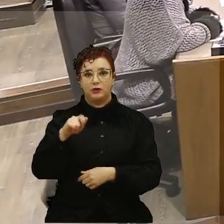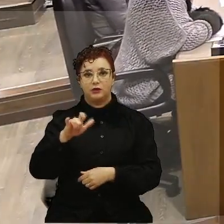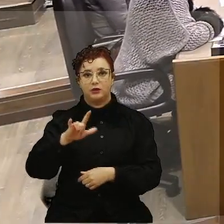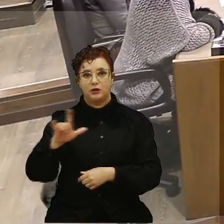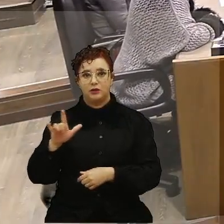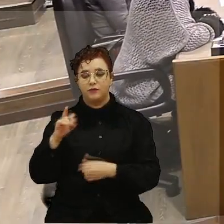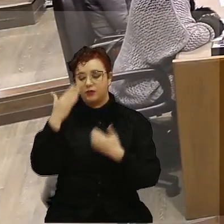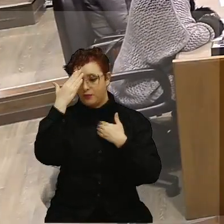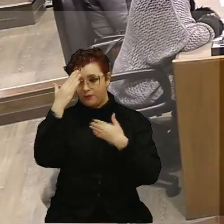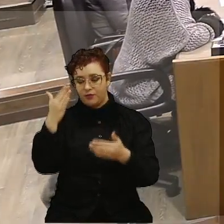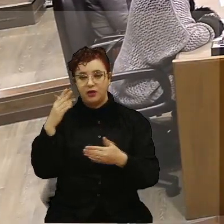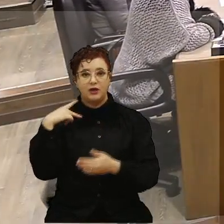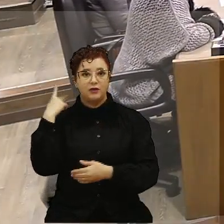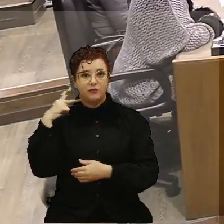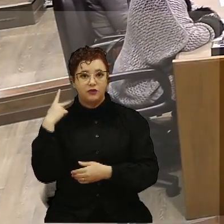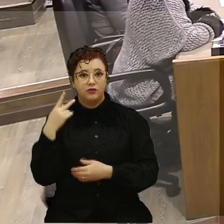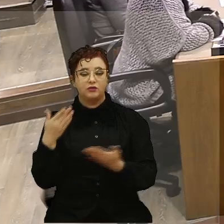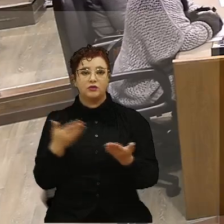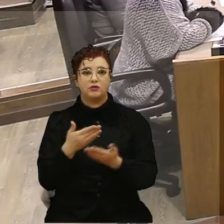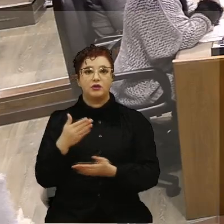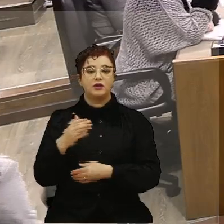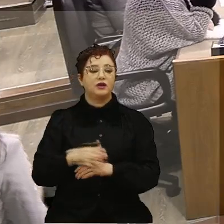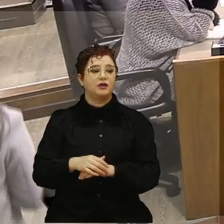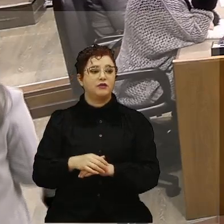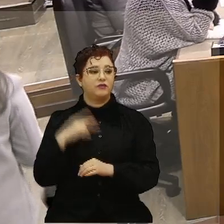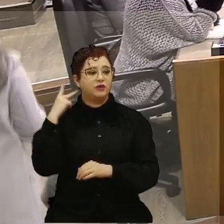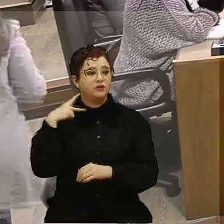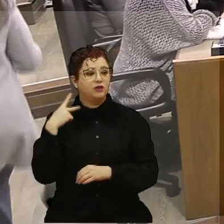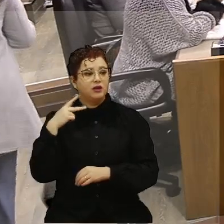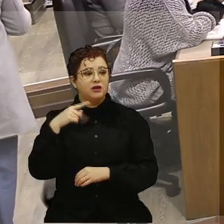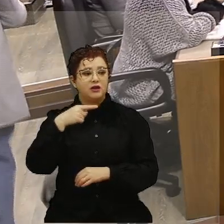Obrigada, vereador Pedro. Com a palavra, o vereador Caleb Garbim.